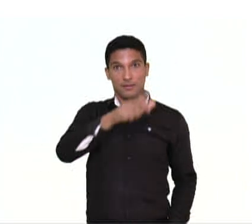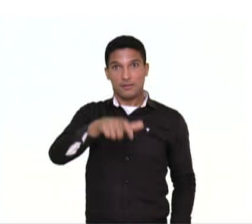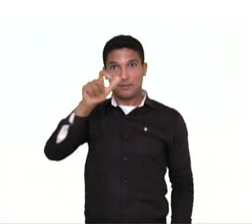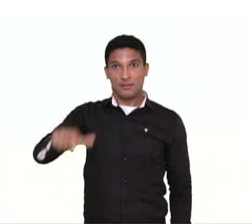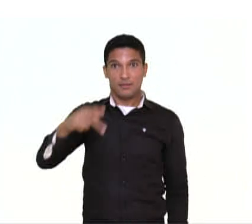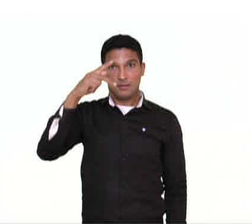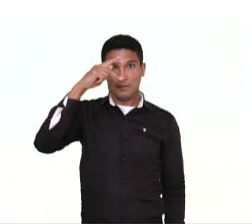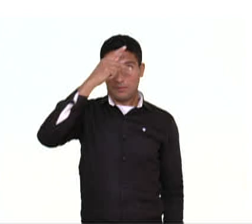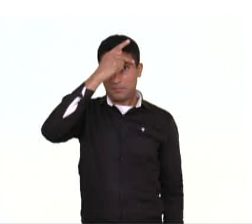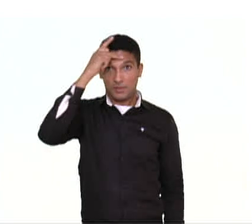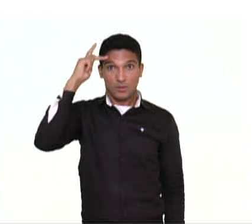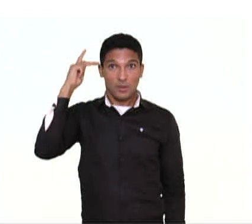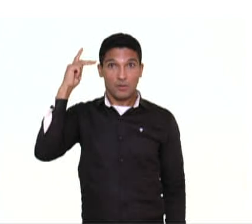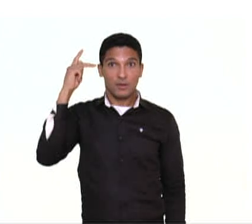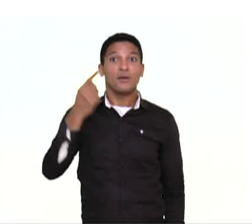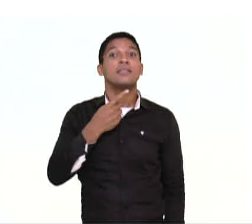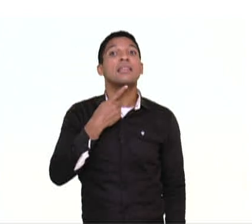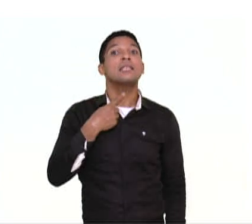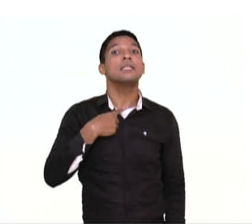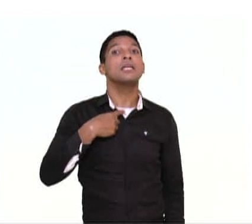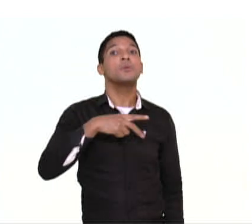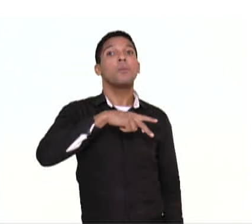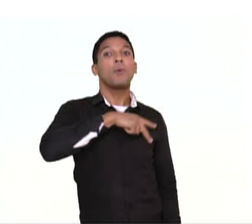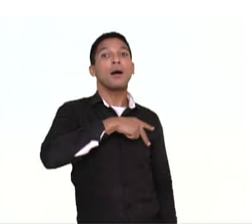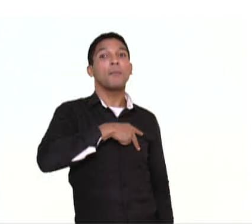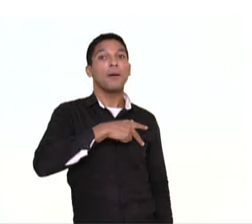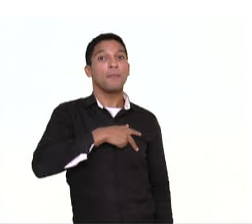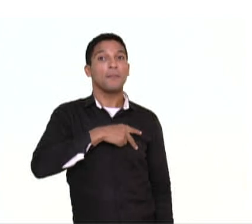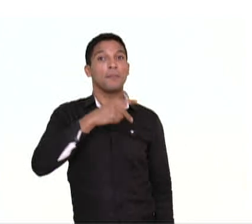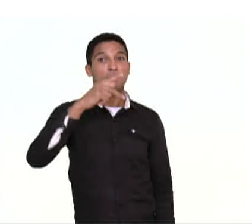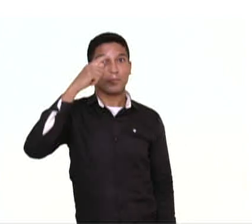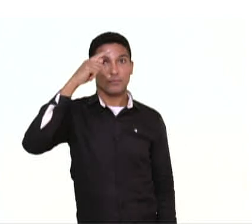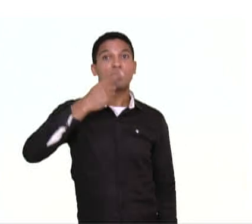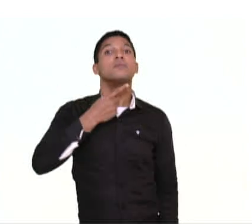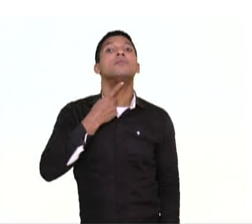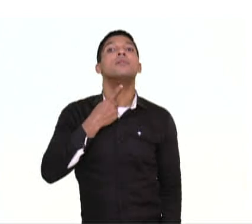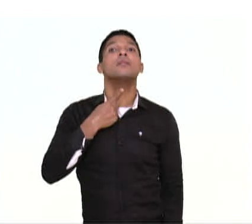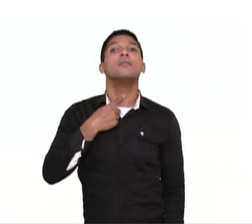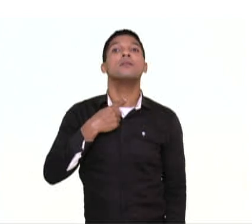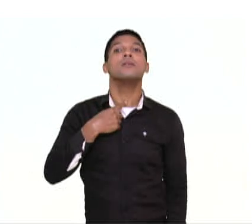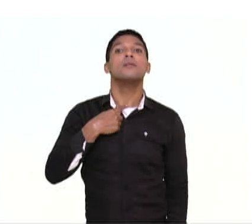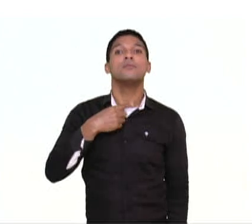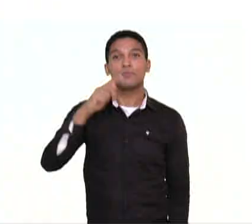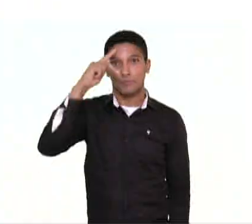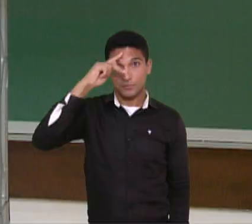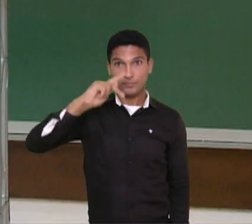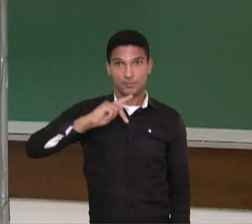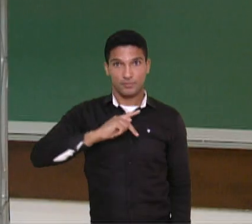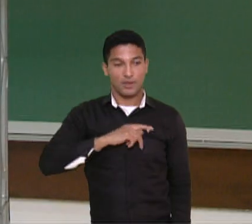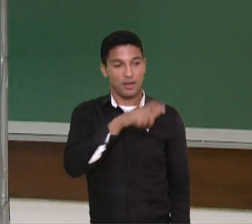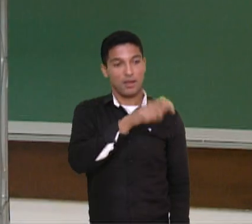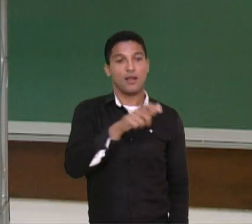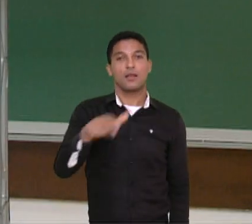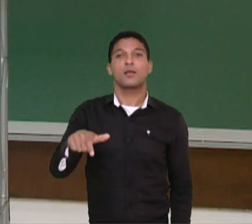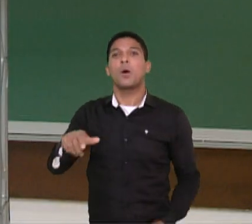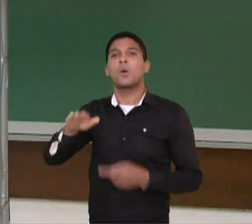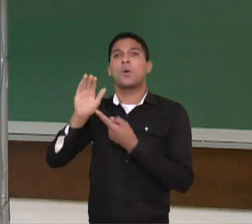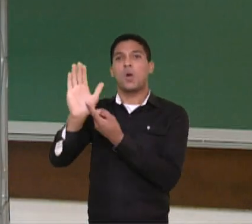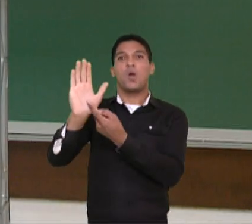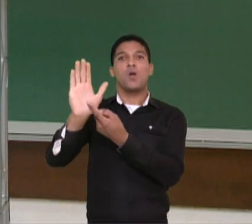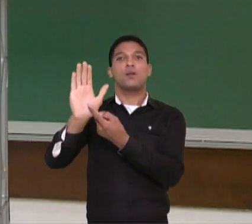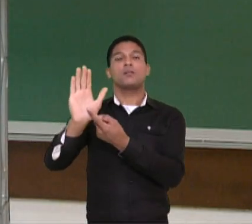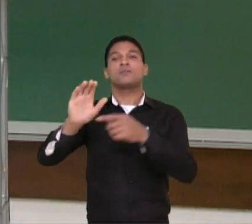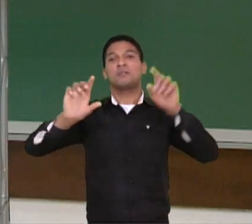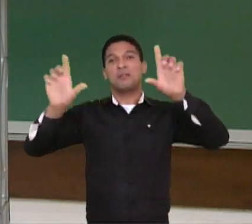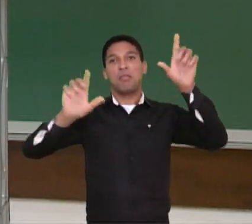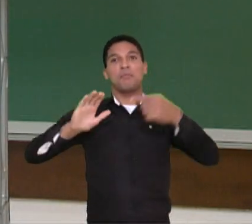Pessoal, lembre-se que questões de múltipla escolha, quando vocês têm 5 alternativas, é muito comum vocês ficarem em dúvida